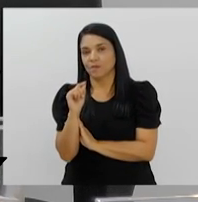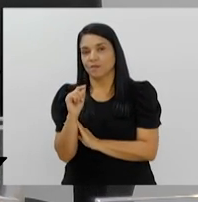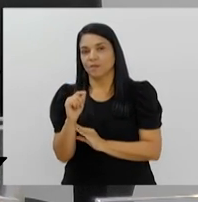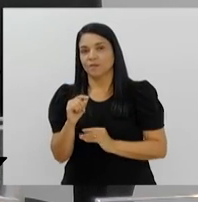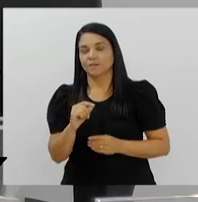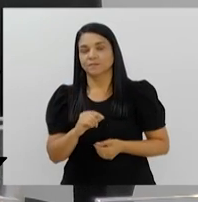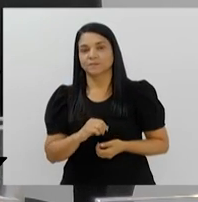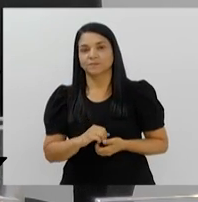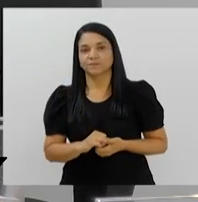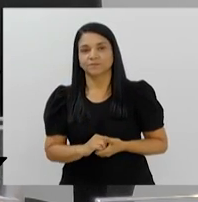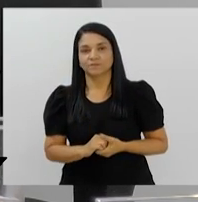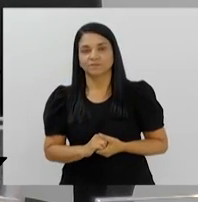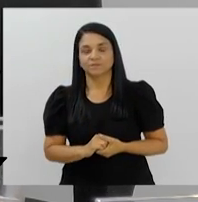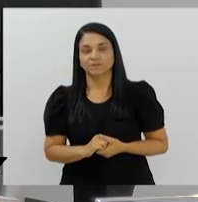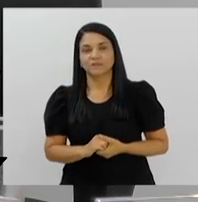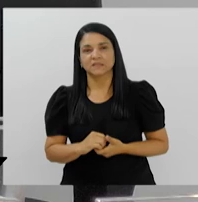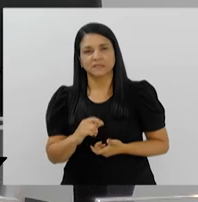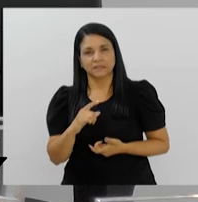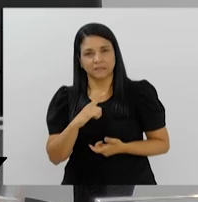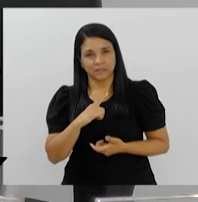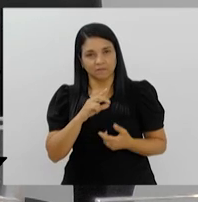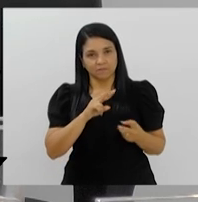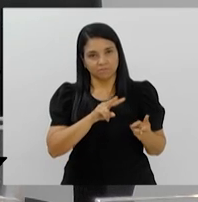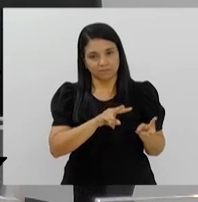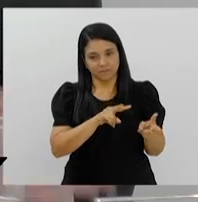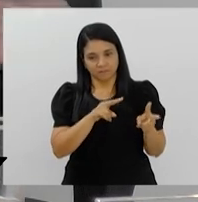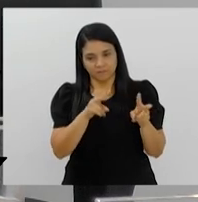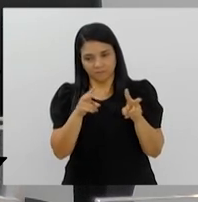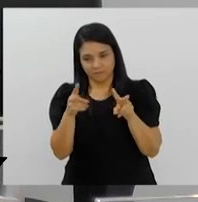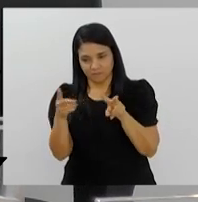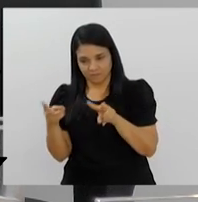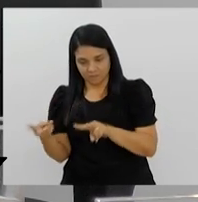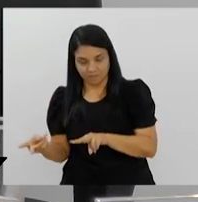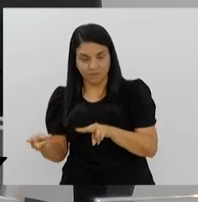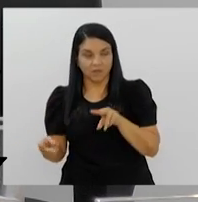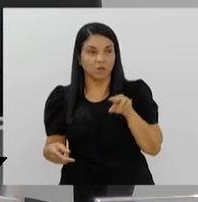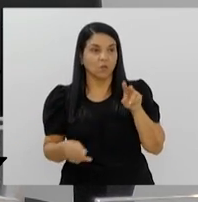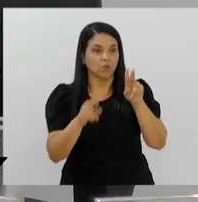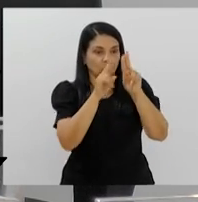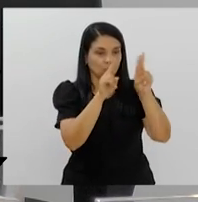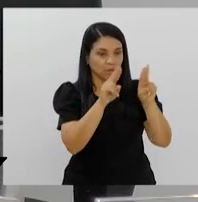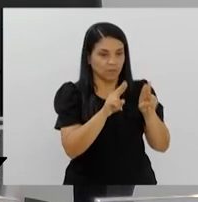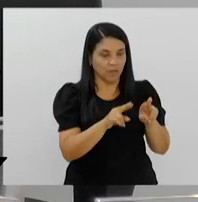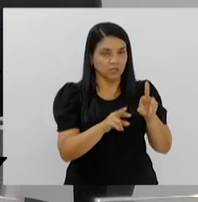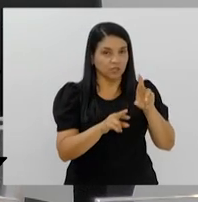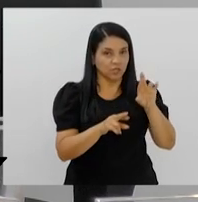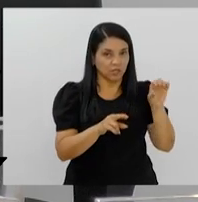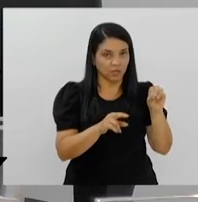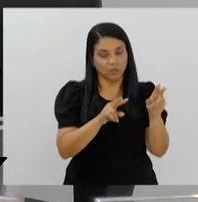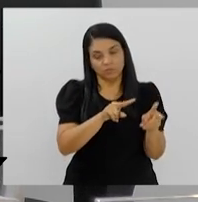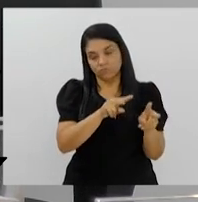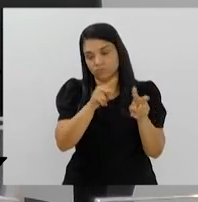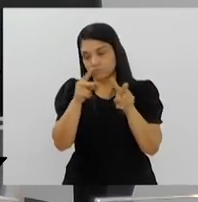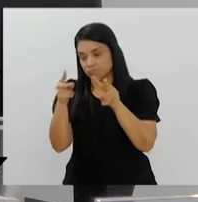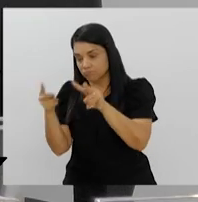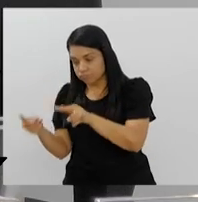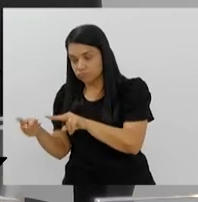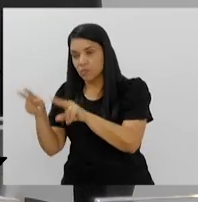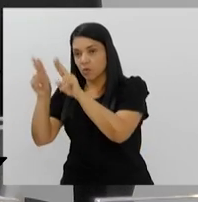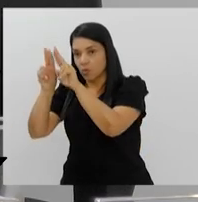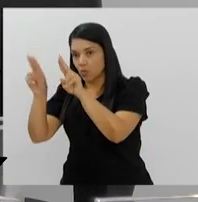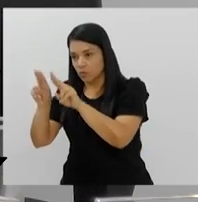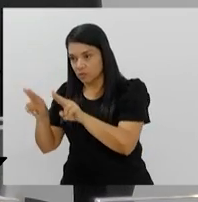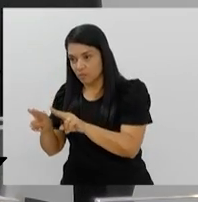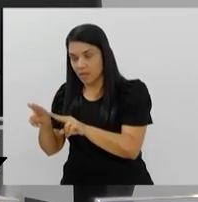eh houve a transferência dessa carteira Unimed Rio para Unimed ferge